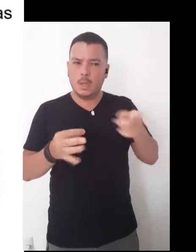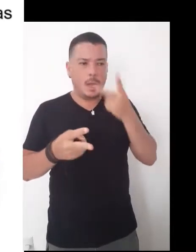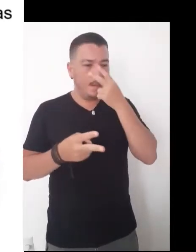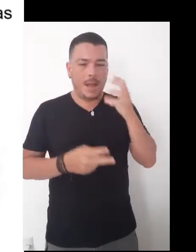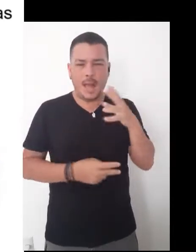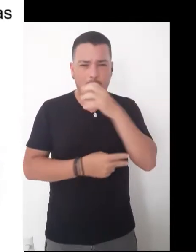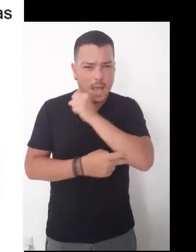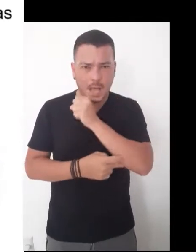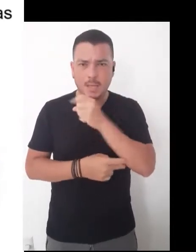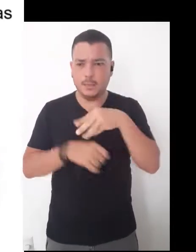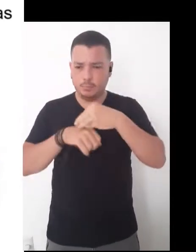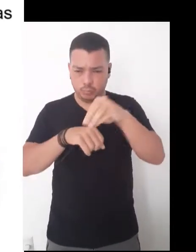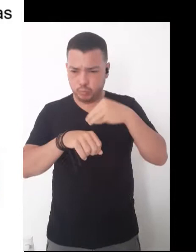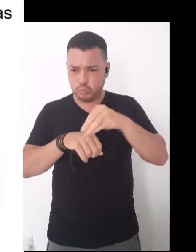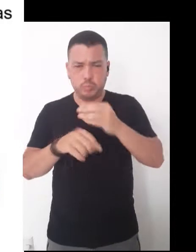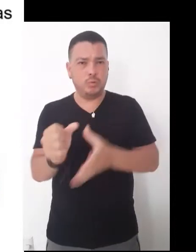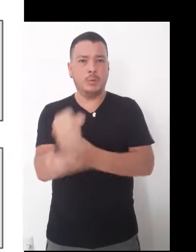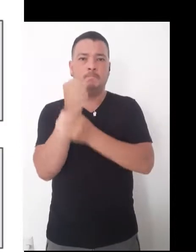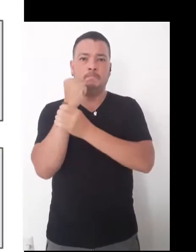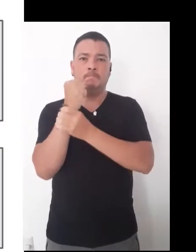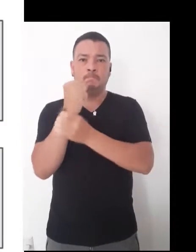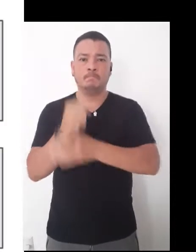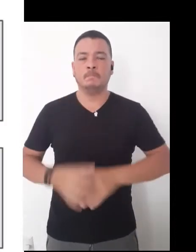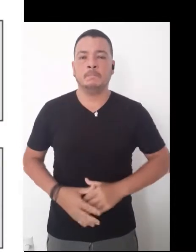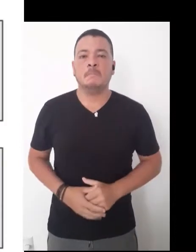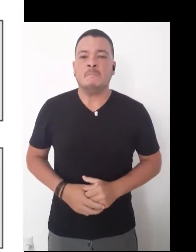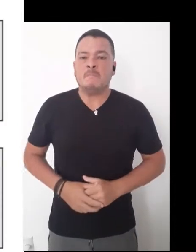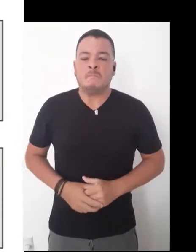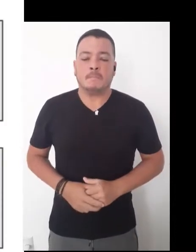de forma mais confiável.